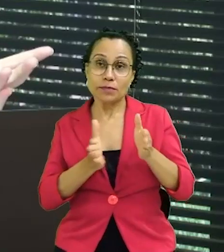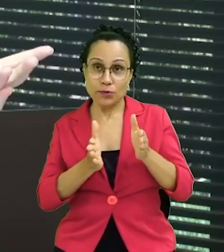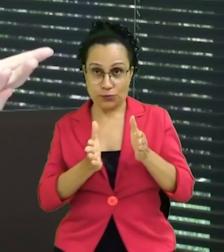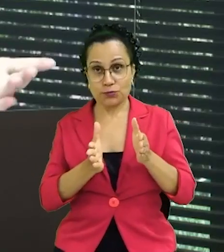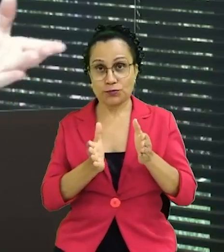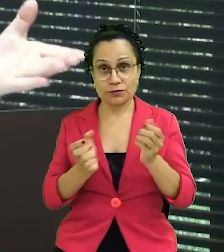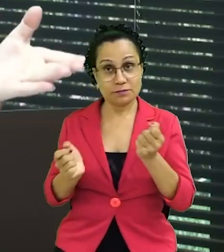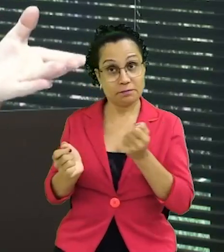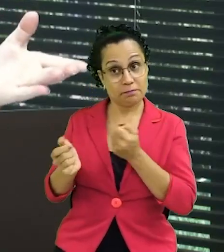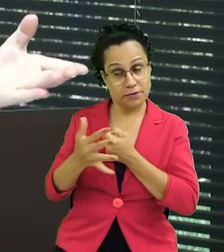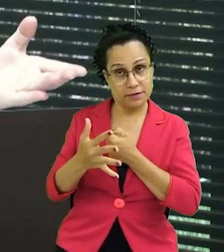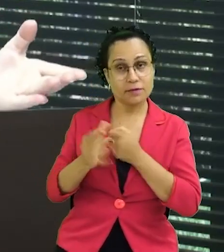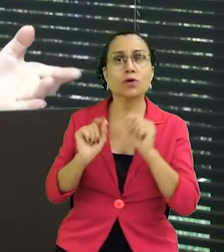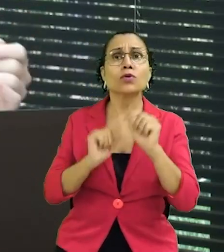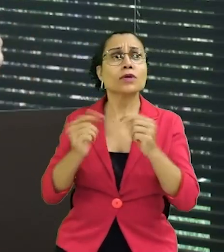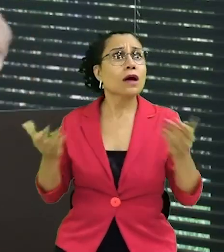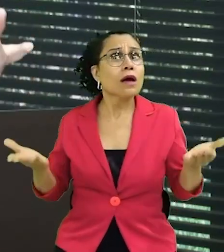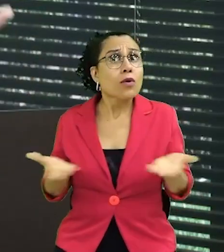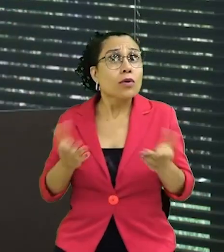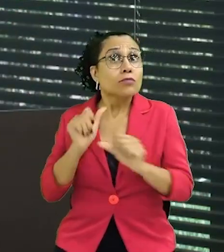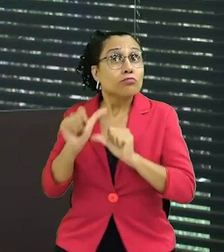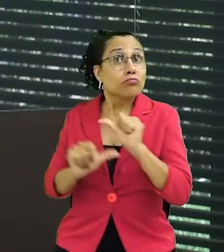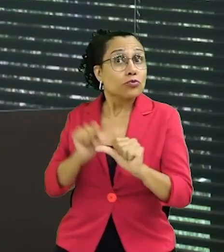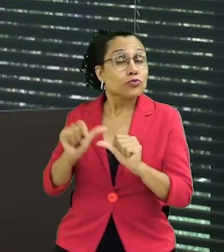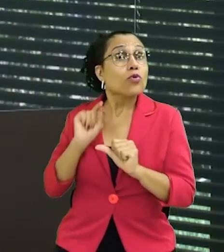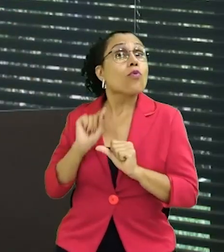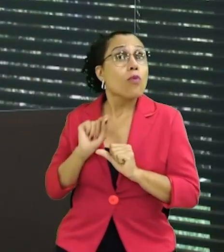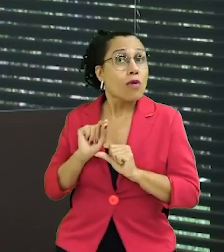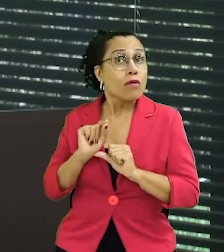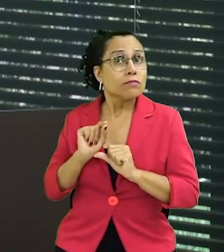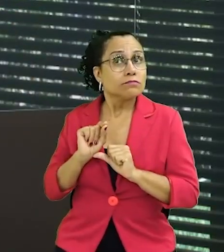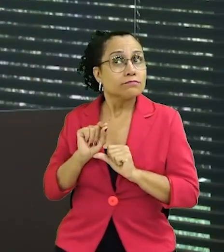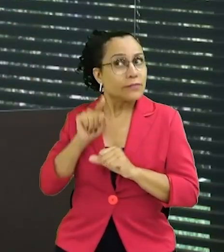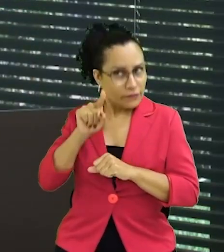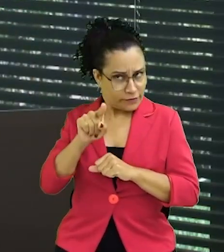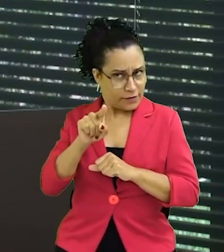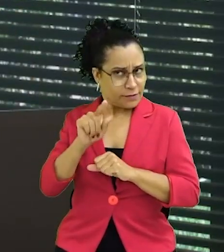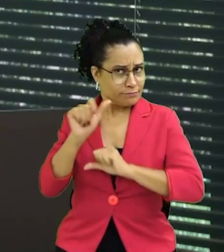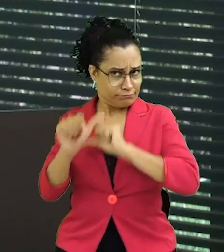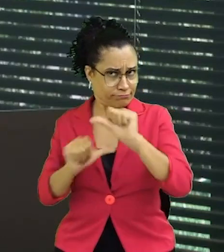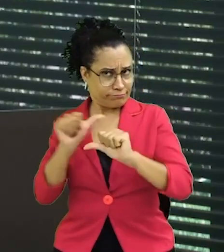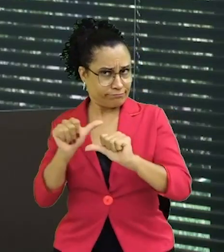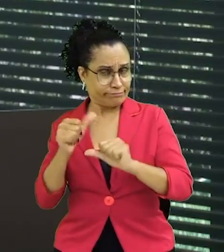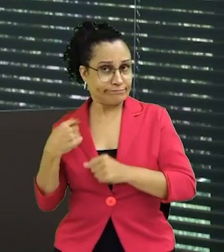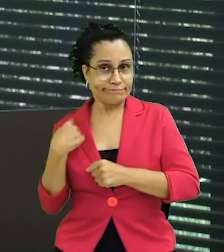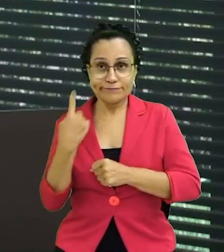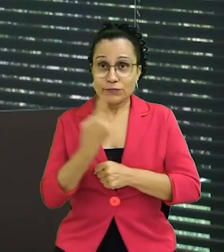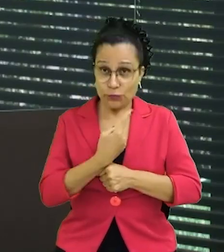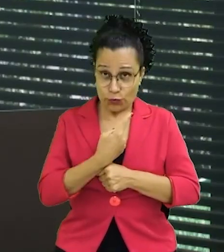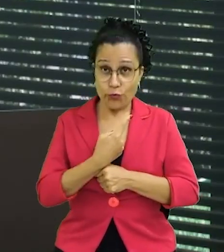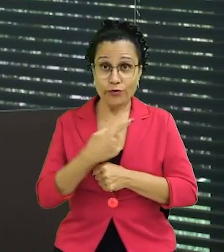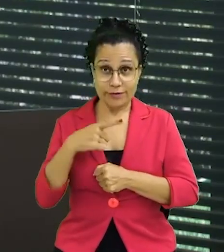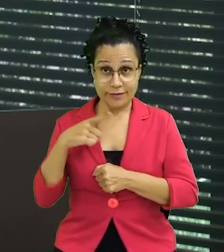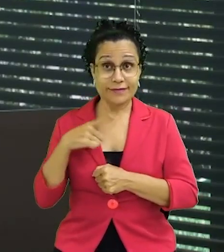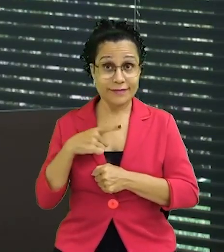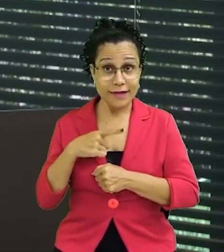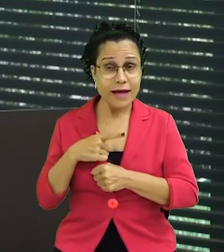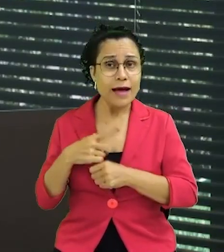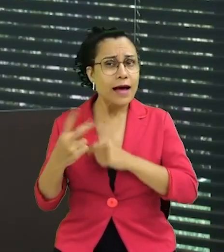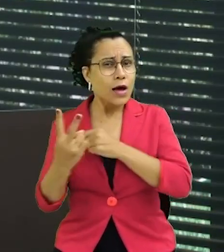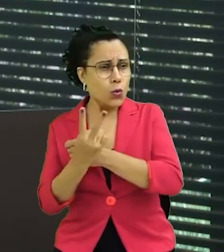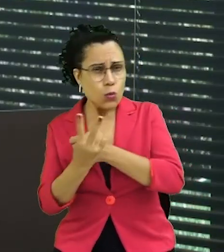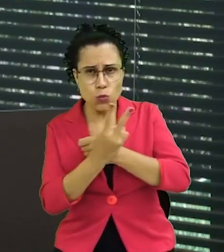e agora? O que mudou? Mudou alguma coisa aí para você? Será que nós passamos a cuidar mais da